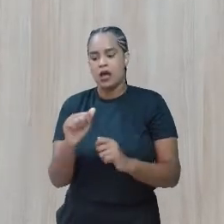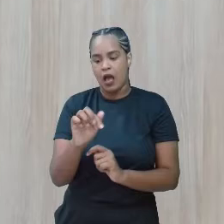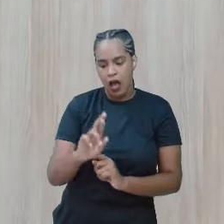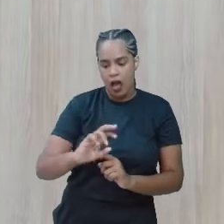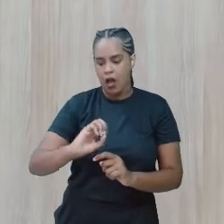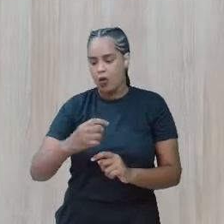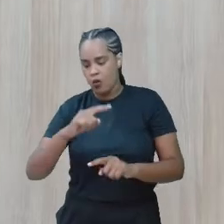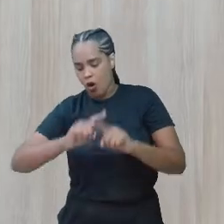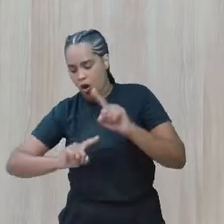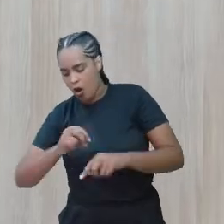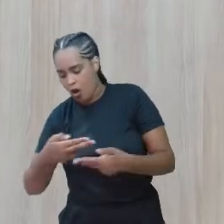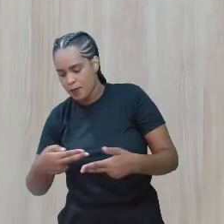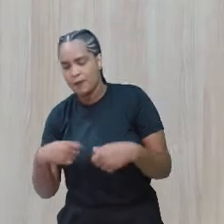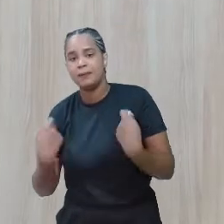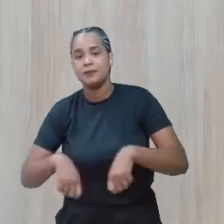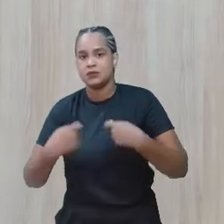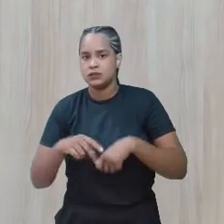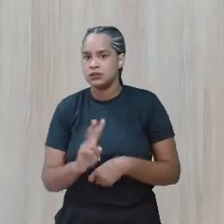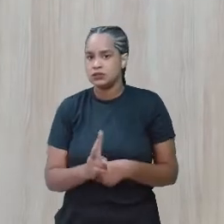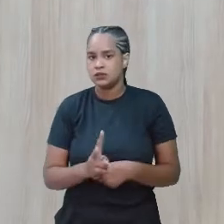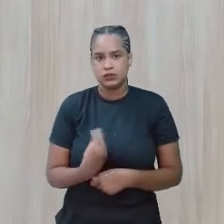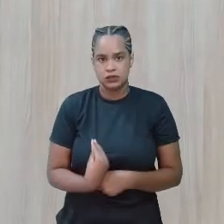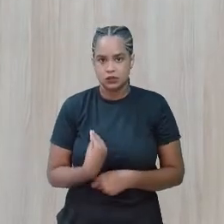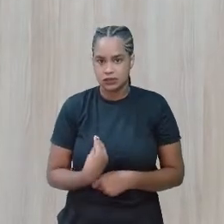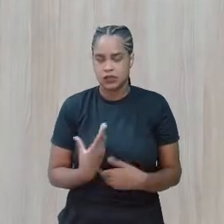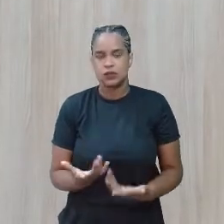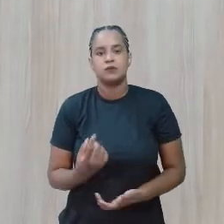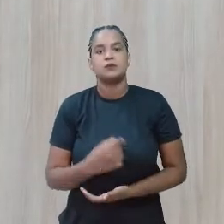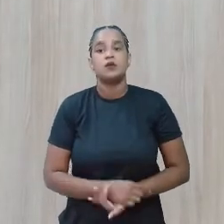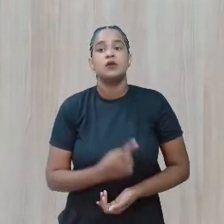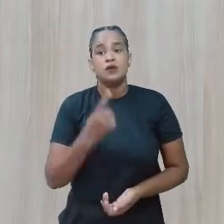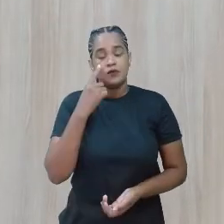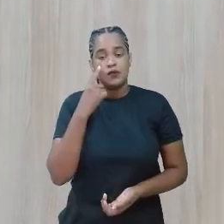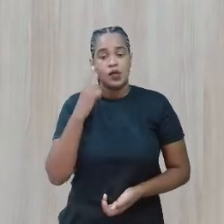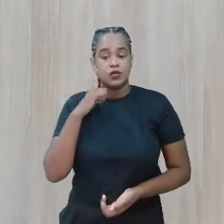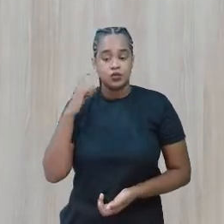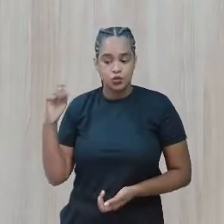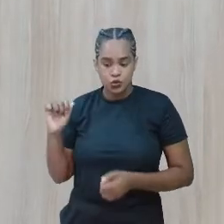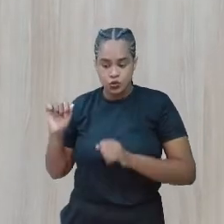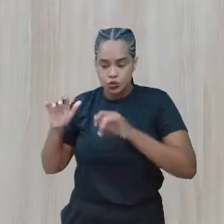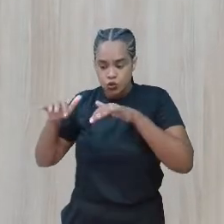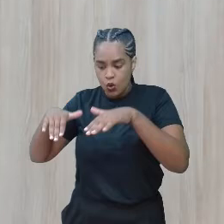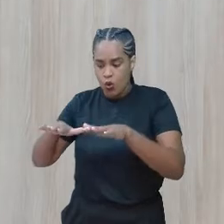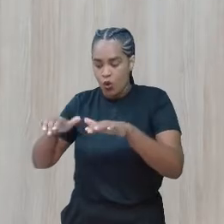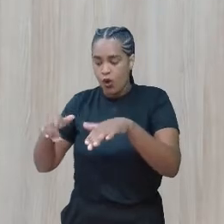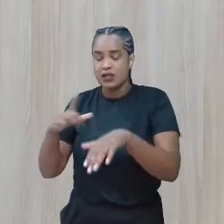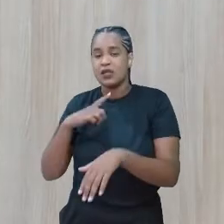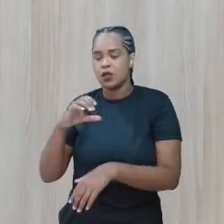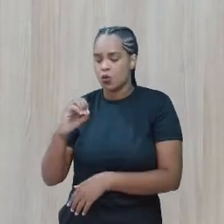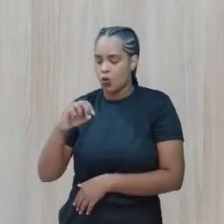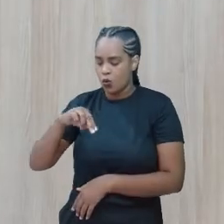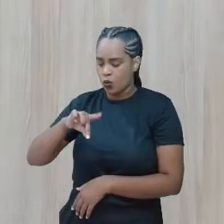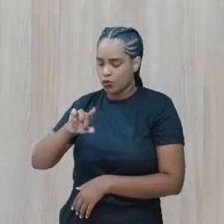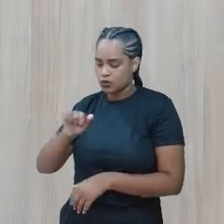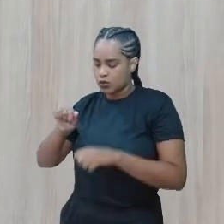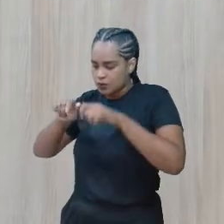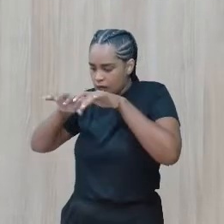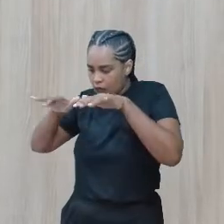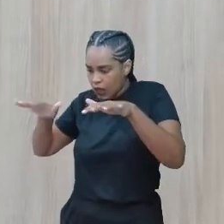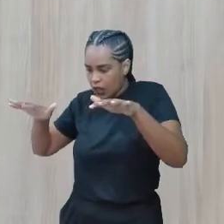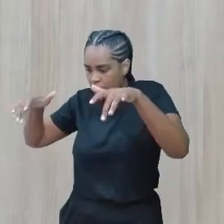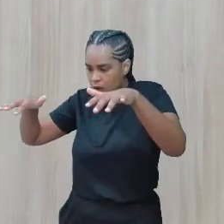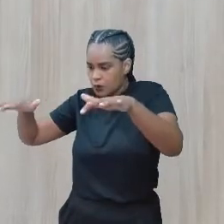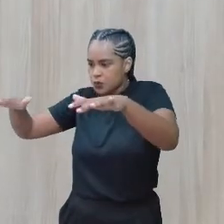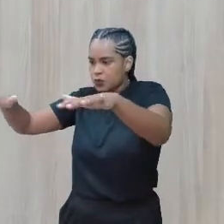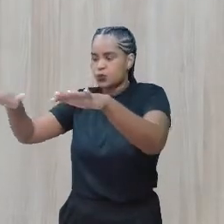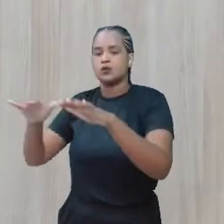vamos estudar que essa questão do som, eles vão ter ondas. As ondas podem ser mecânicas, que é essa que a gente está falando aqui, e